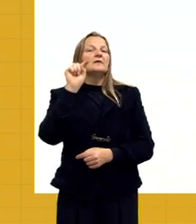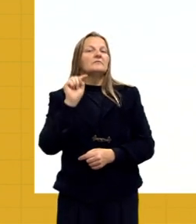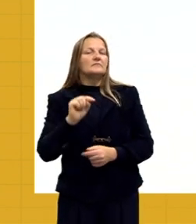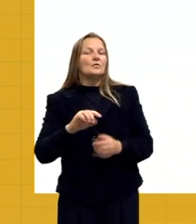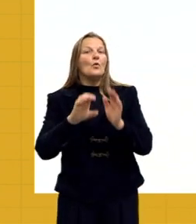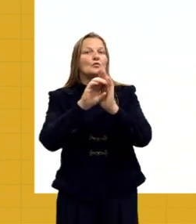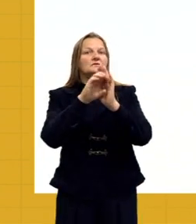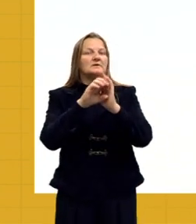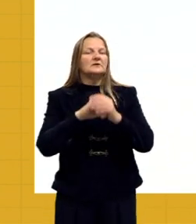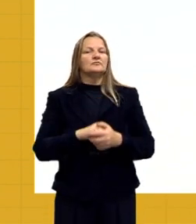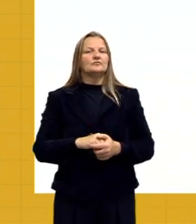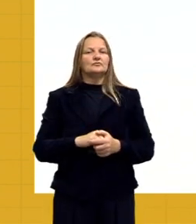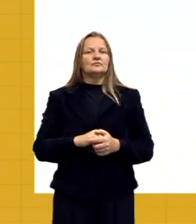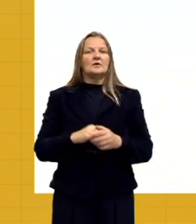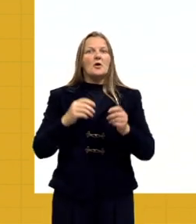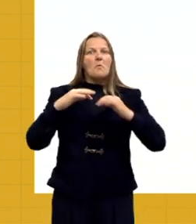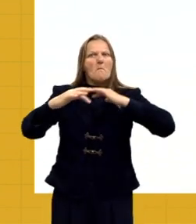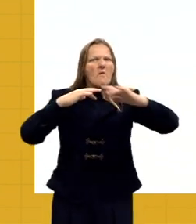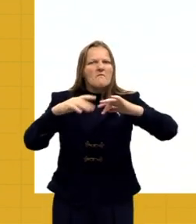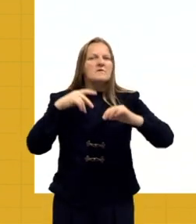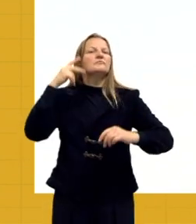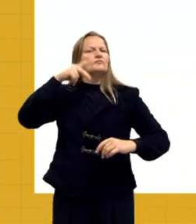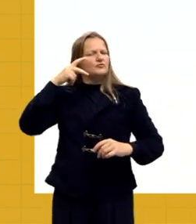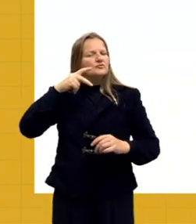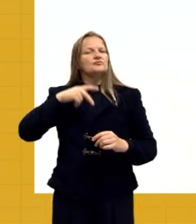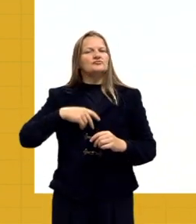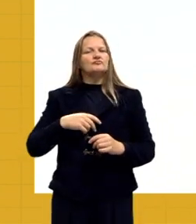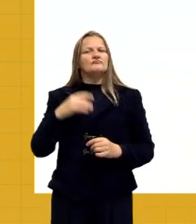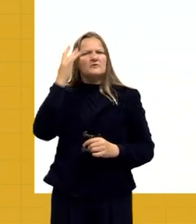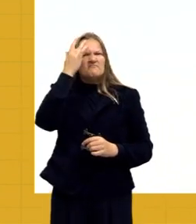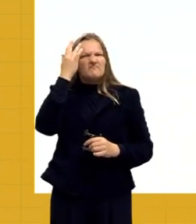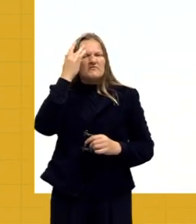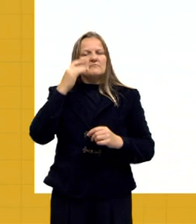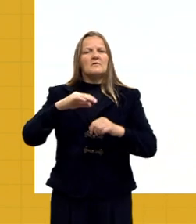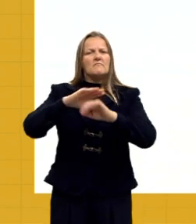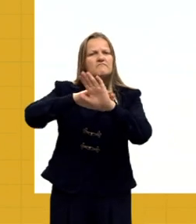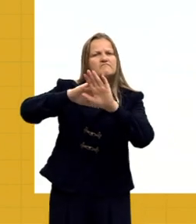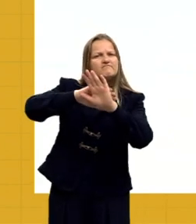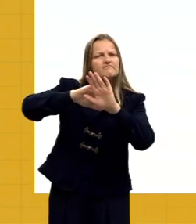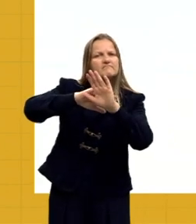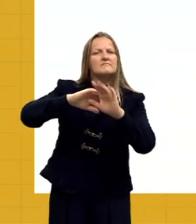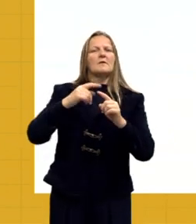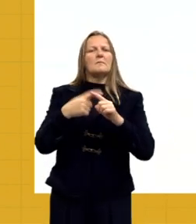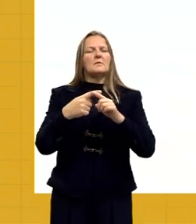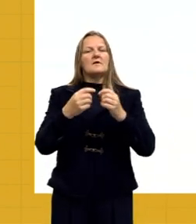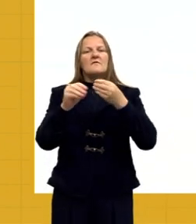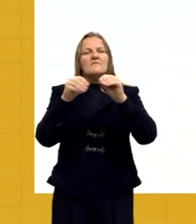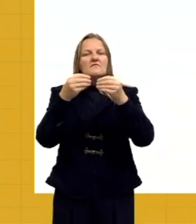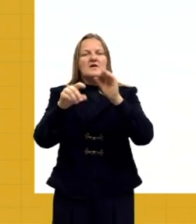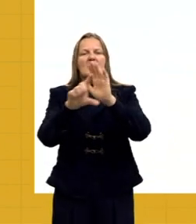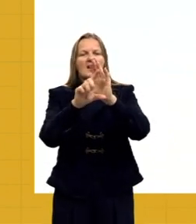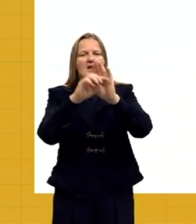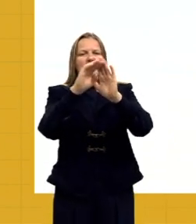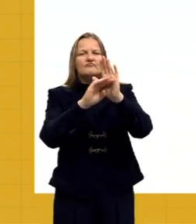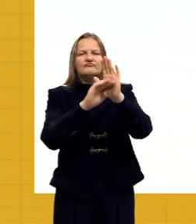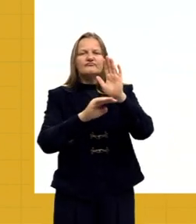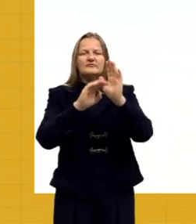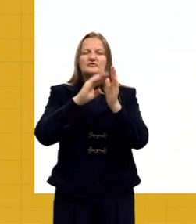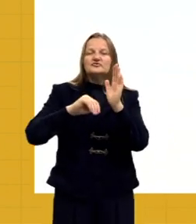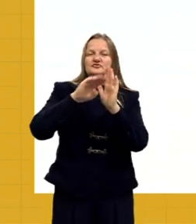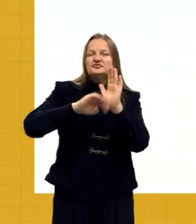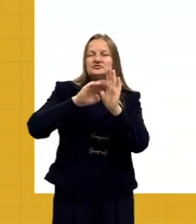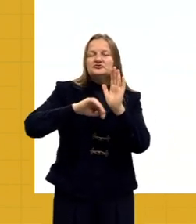são o político justamente para não ter né flexibilizar Essas leis trabalhistas né se